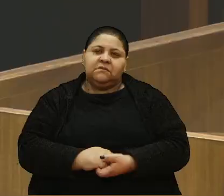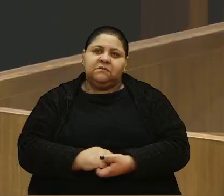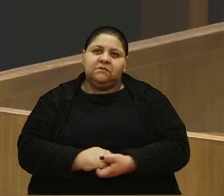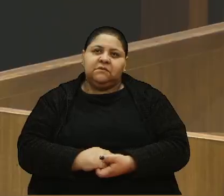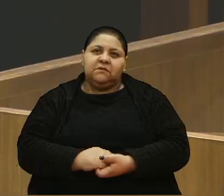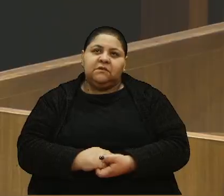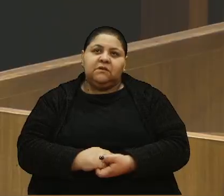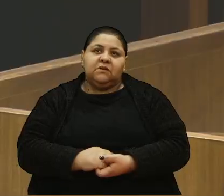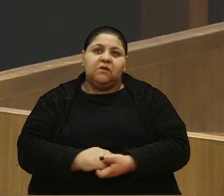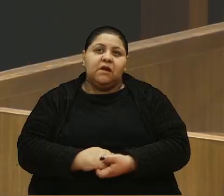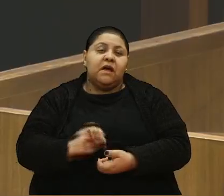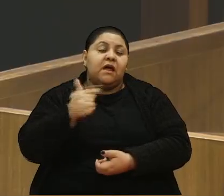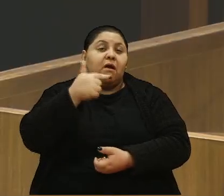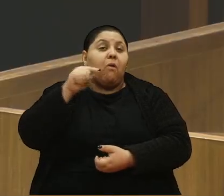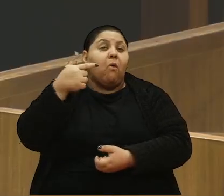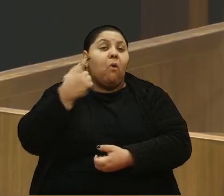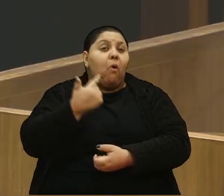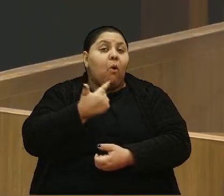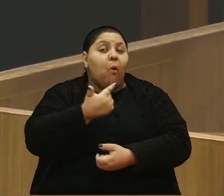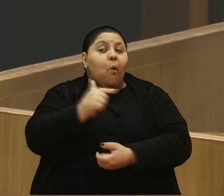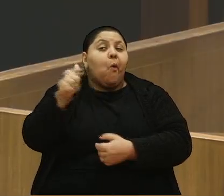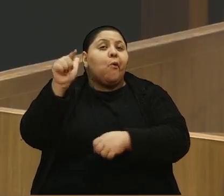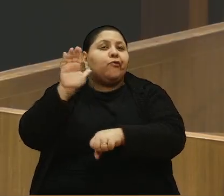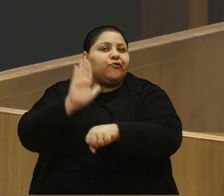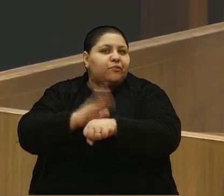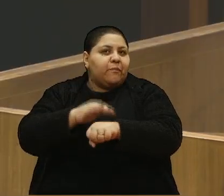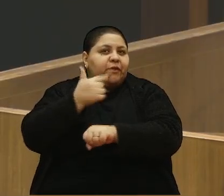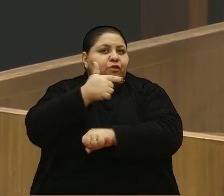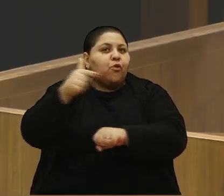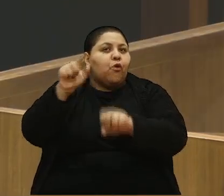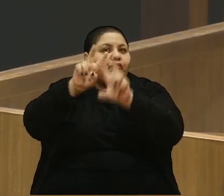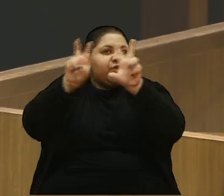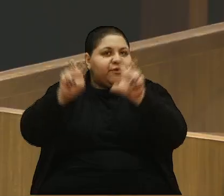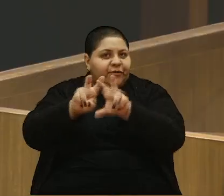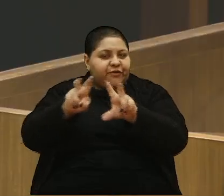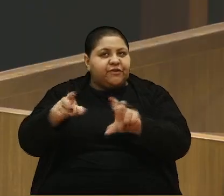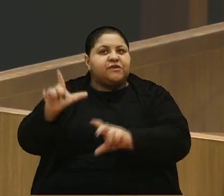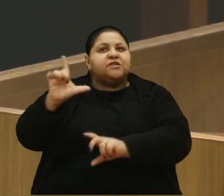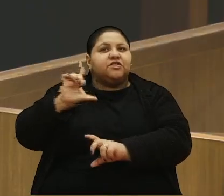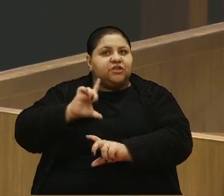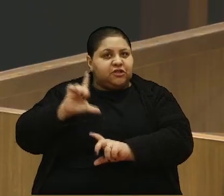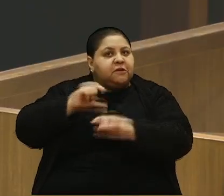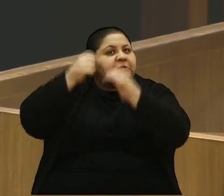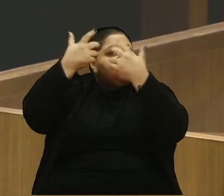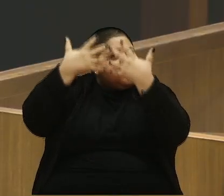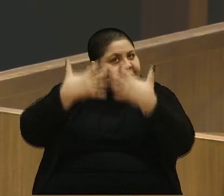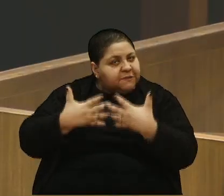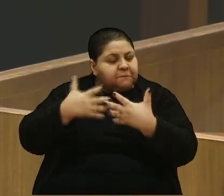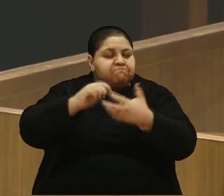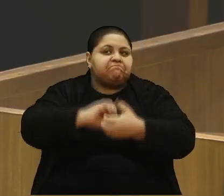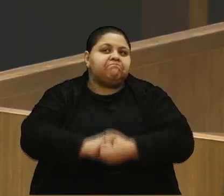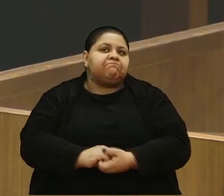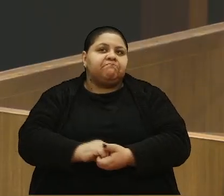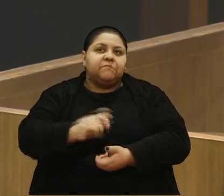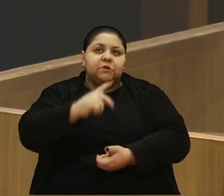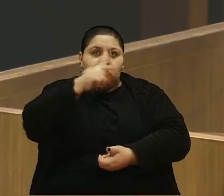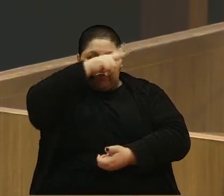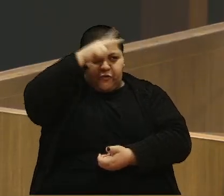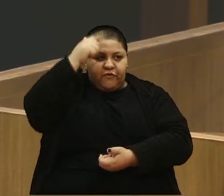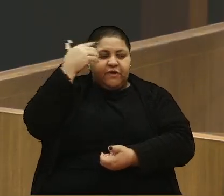Era outra situação, era outra questão, e eu tinha minhas justificativas. E o prefeito